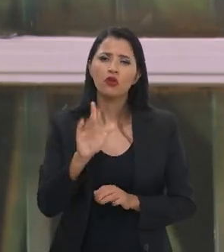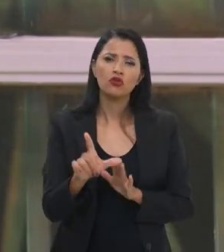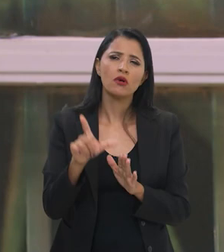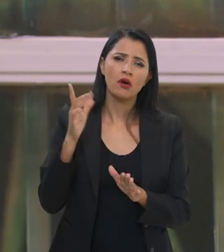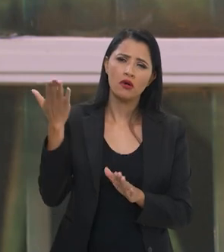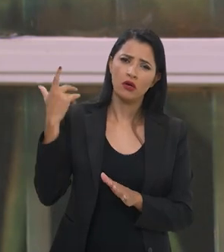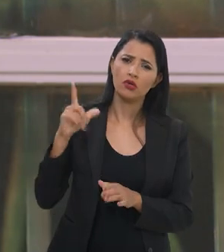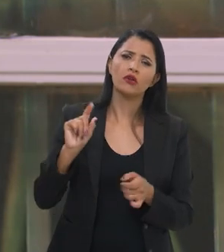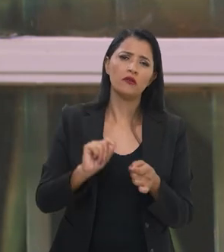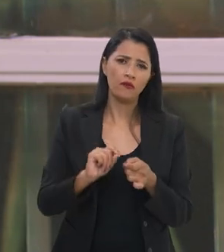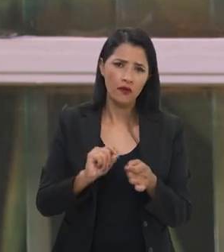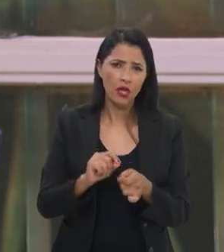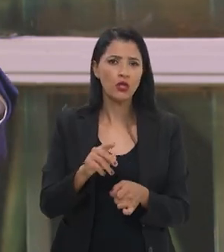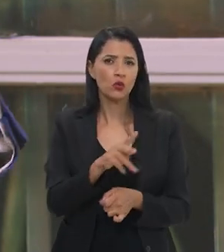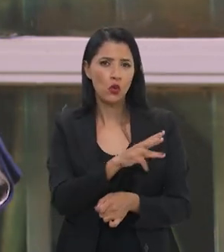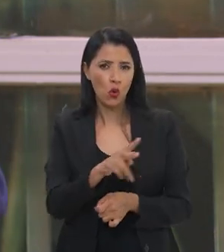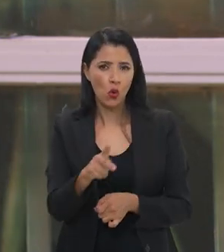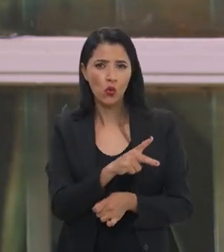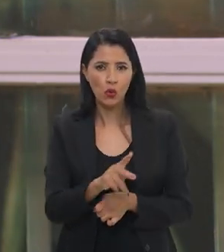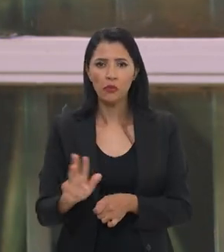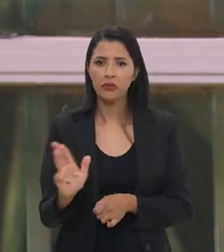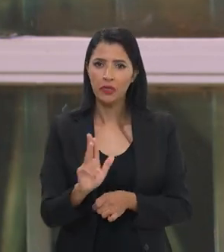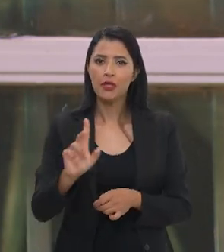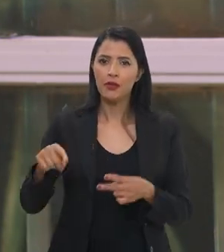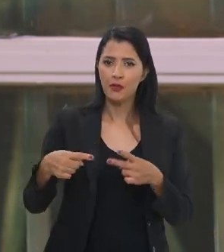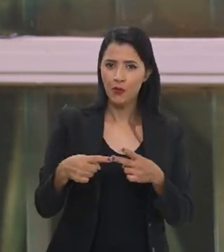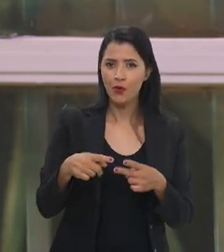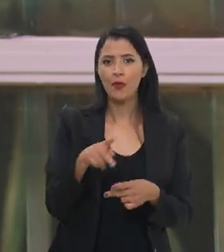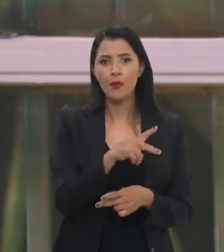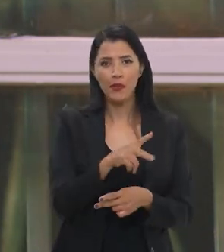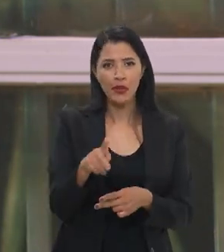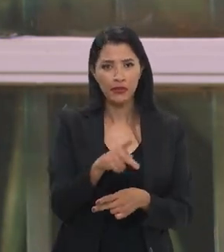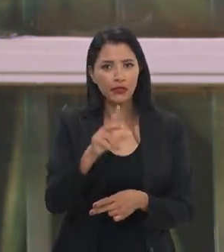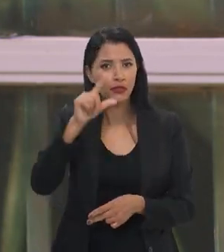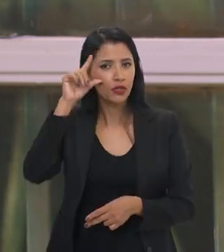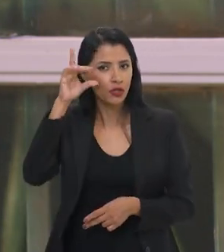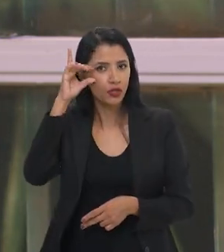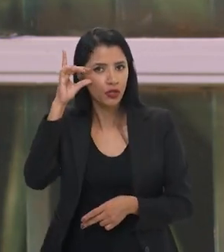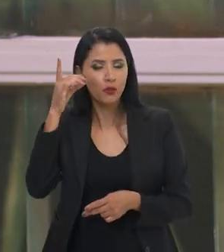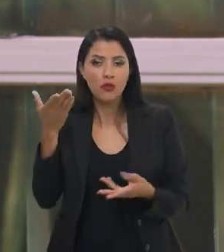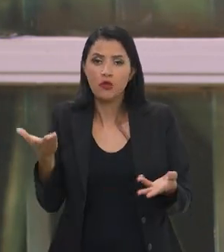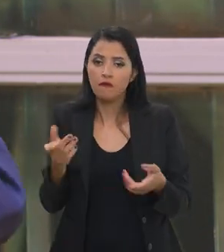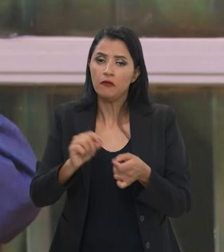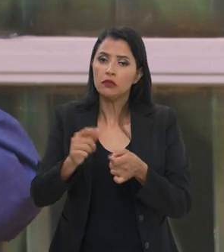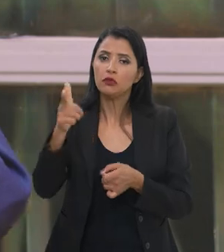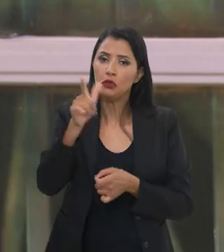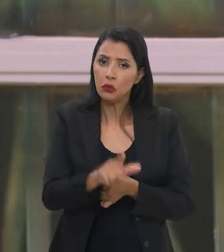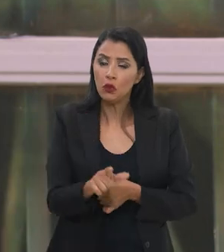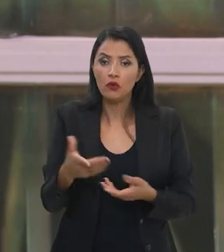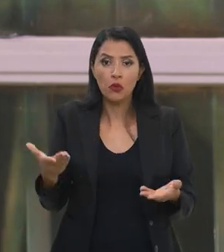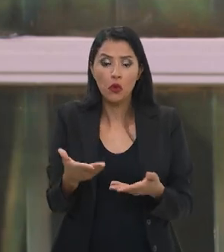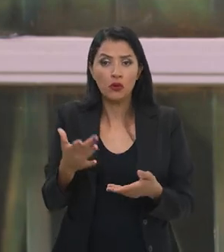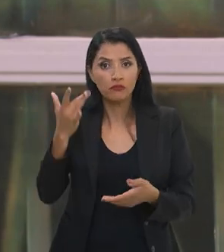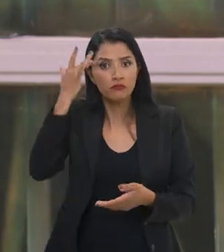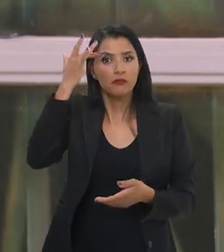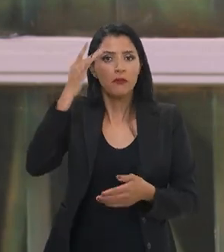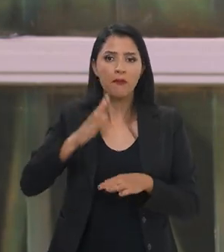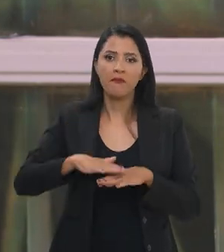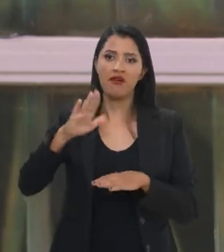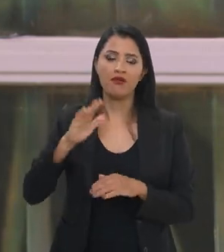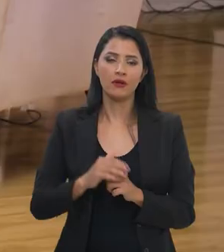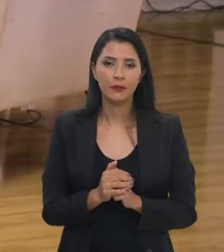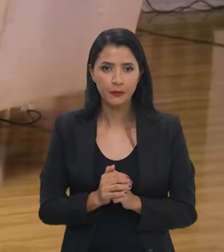já fez isso com o Lula presidente depois com a presidenta Dilma e vamos fazer e eu acho que hoje com muito mais